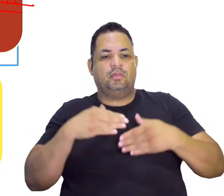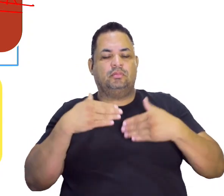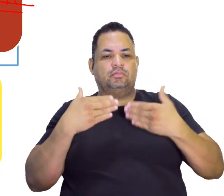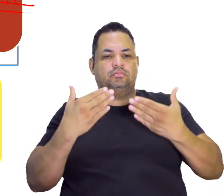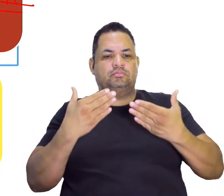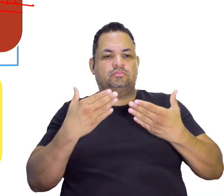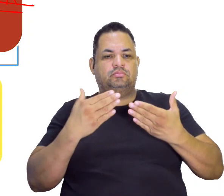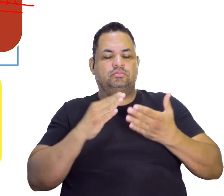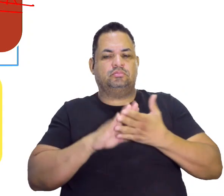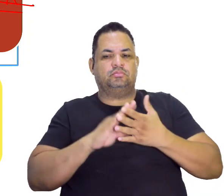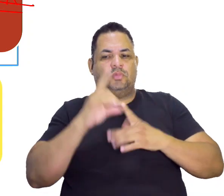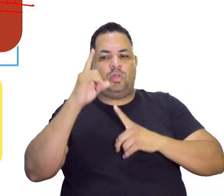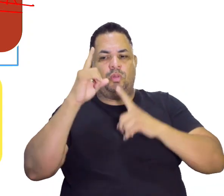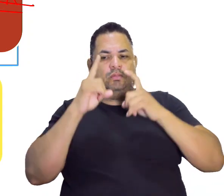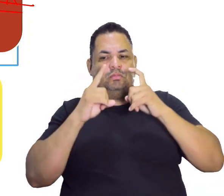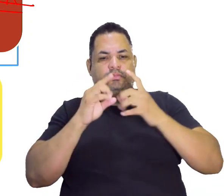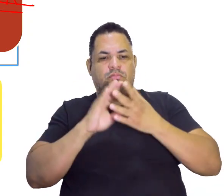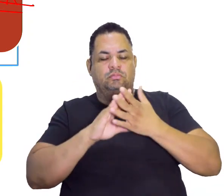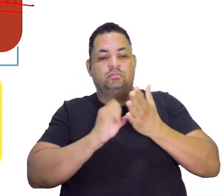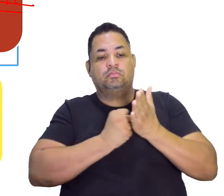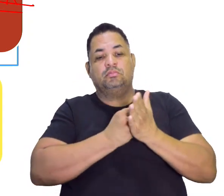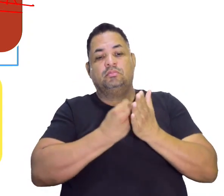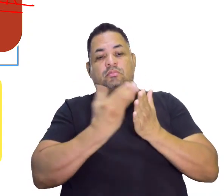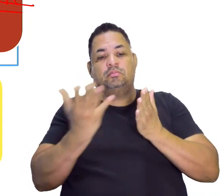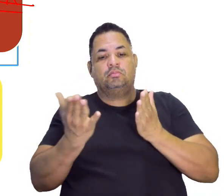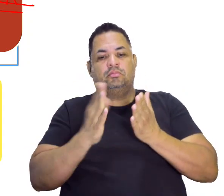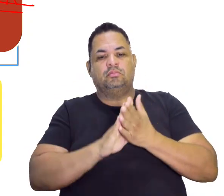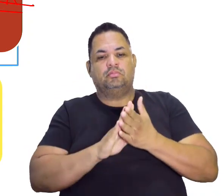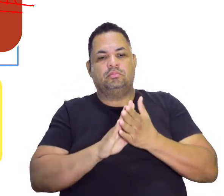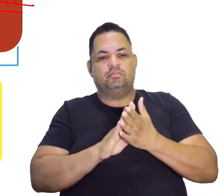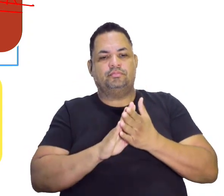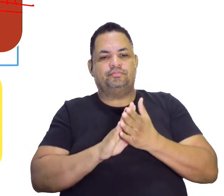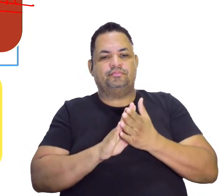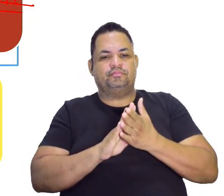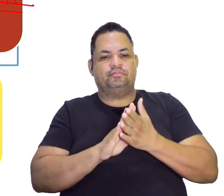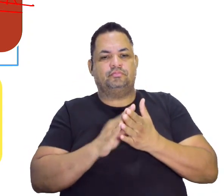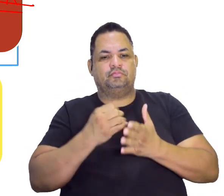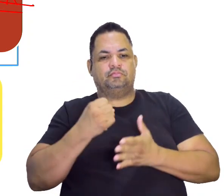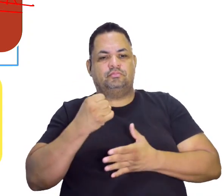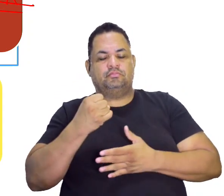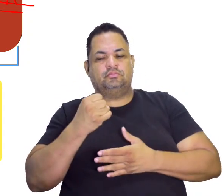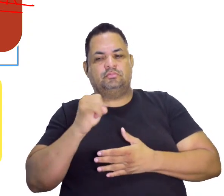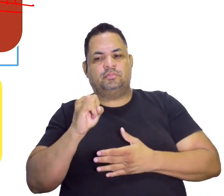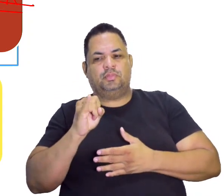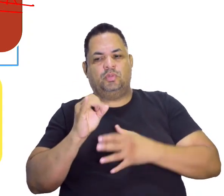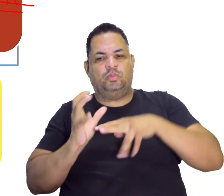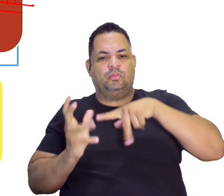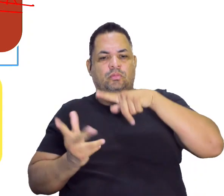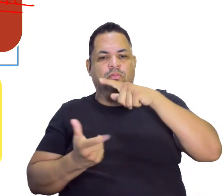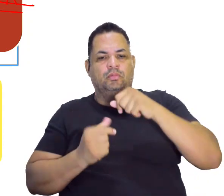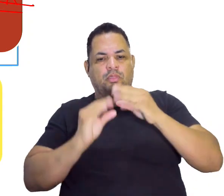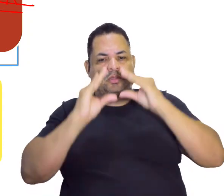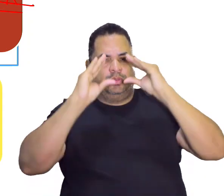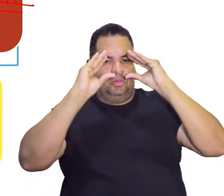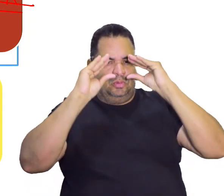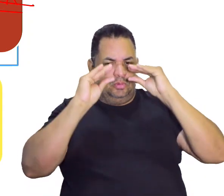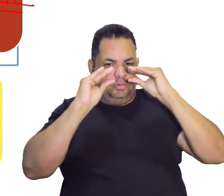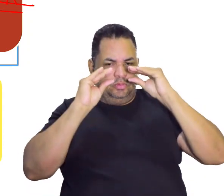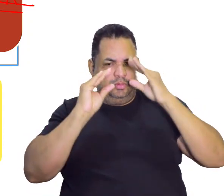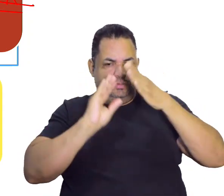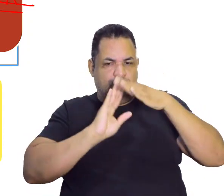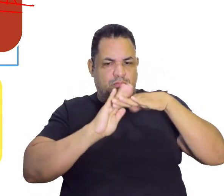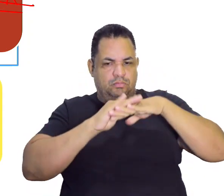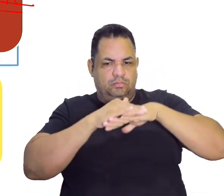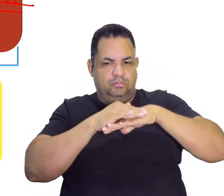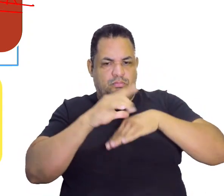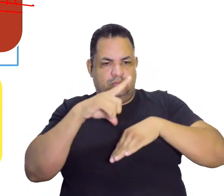seja, para o expressionista, esse tipo de artista aí, ele via a arte da seguinte maneira: se o mundo era escuro, era